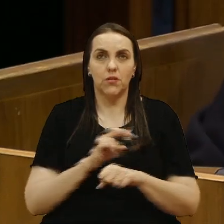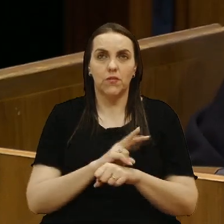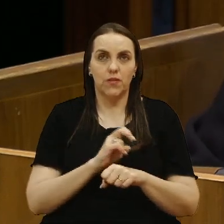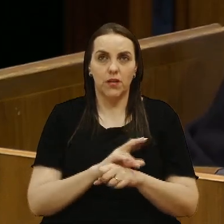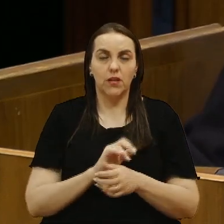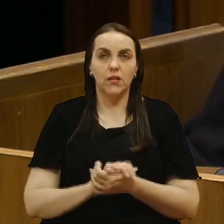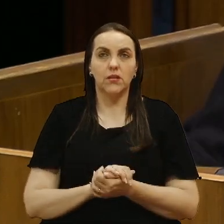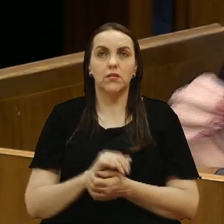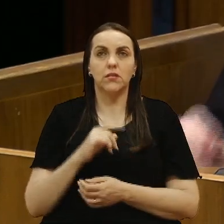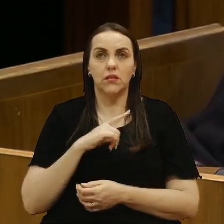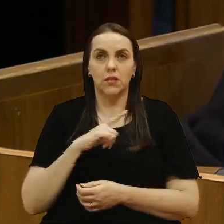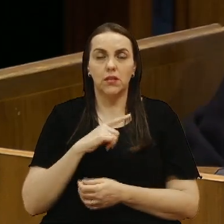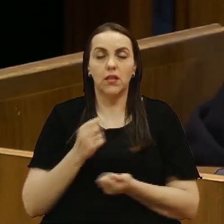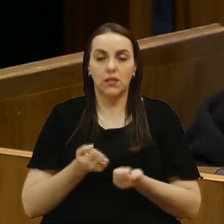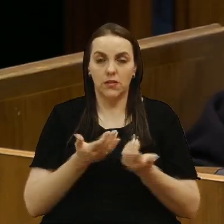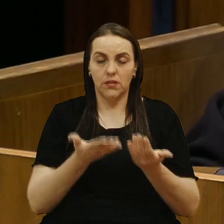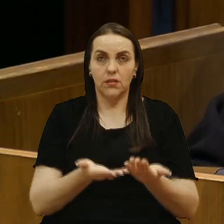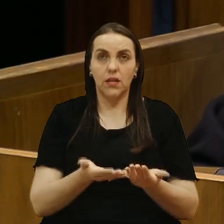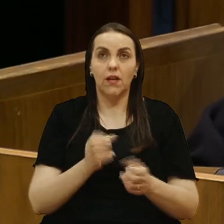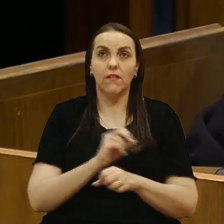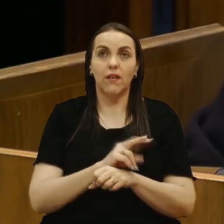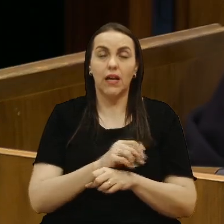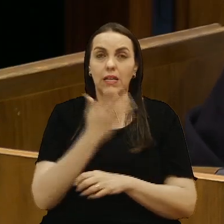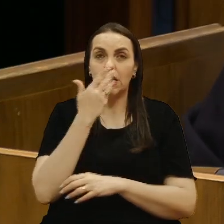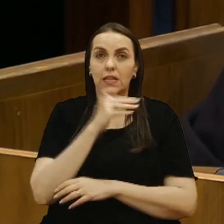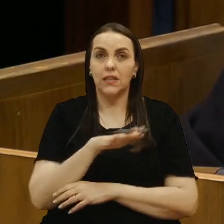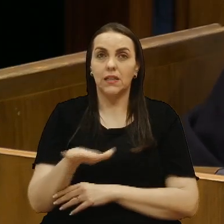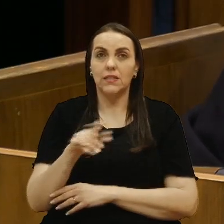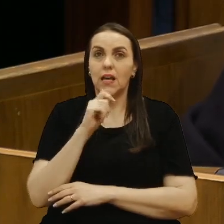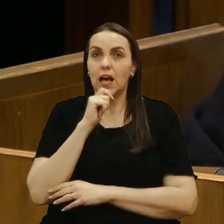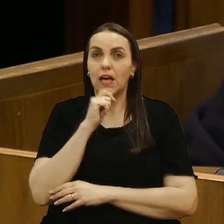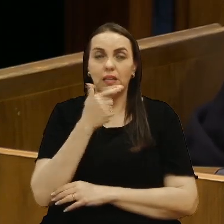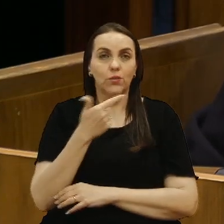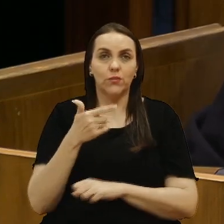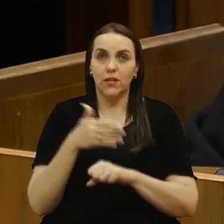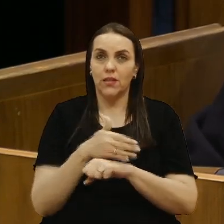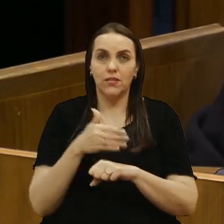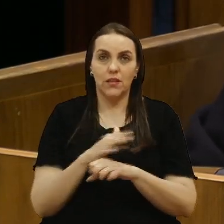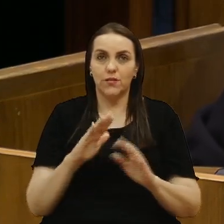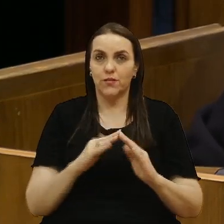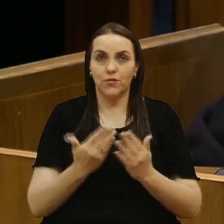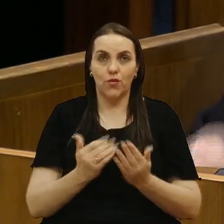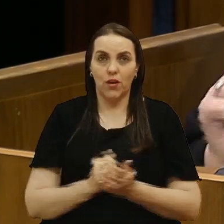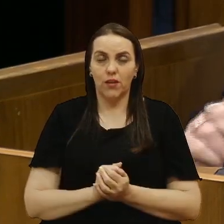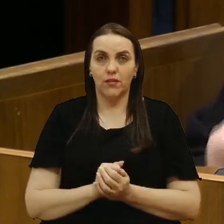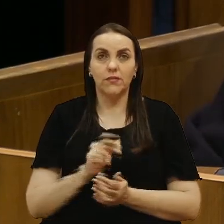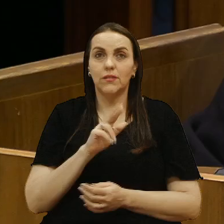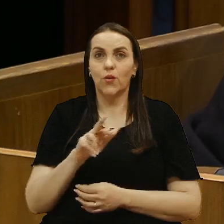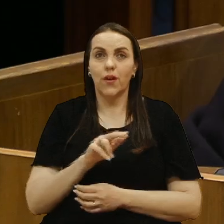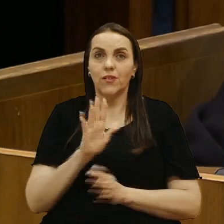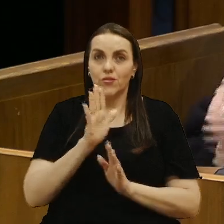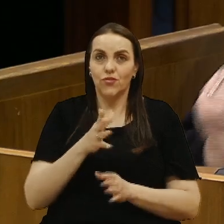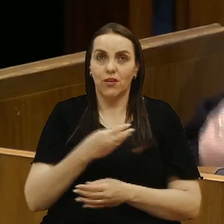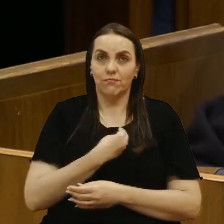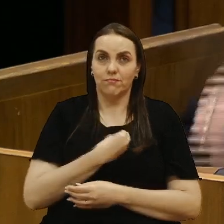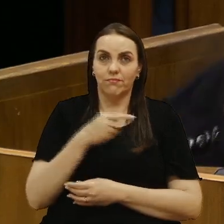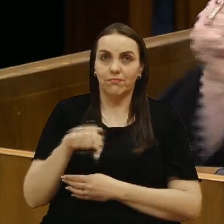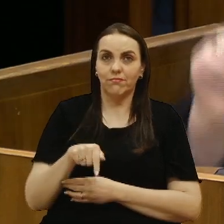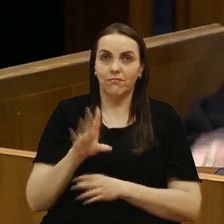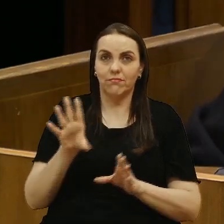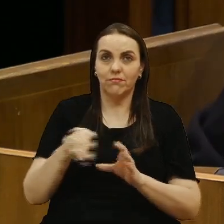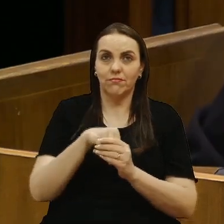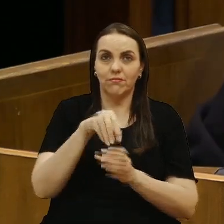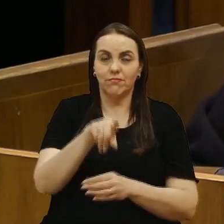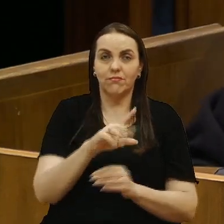que ela seja destinada às crianças que ainda não têm acesso à escola, e não às custas daquelas que já estão inseridas